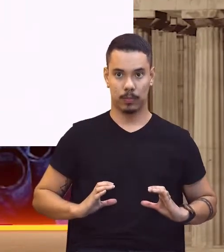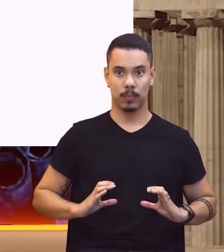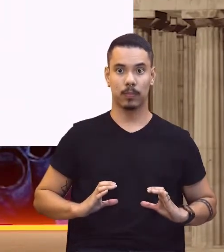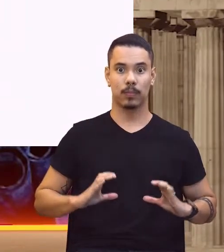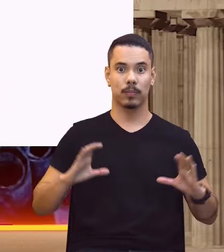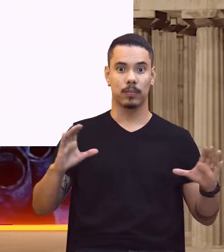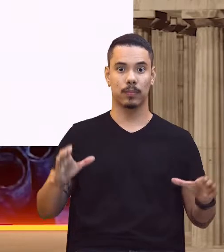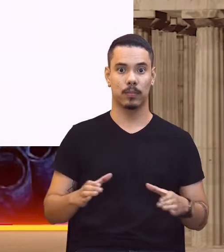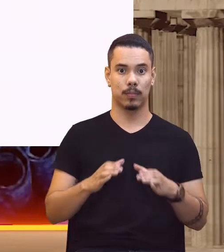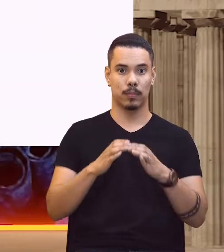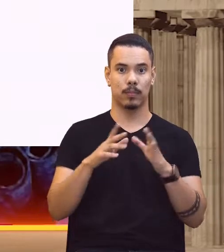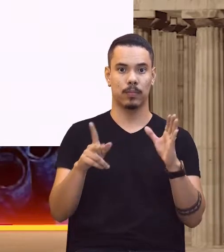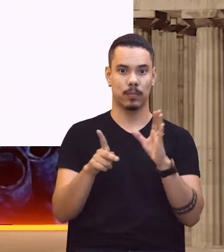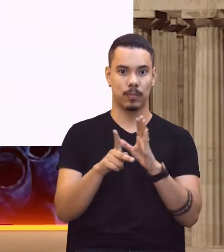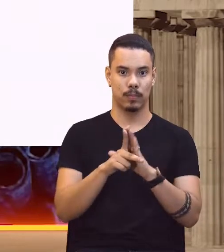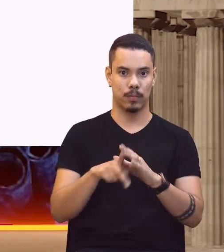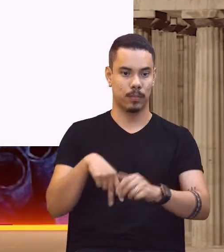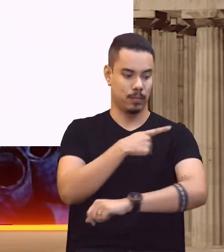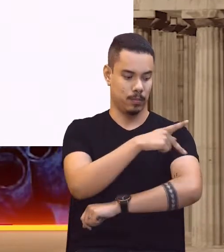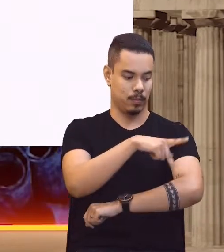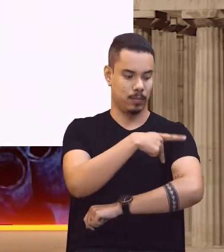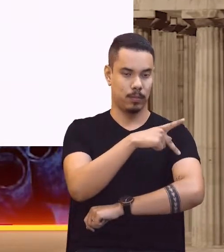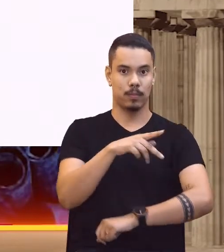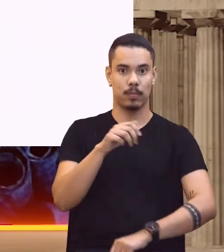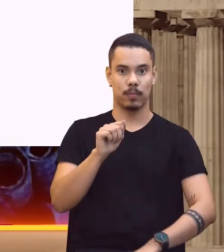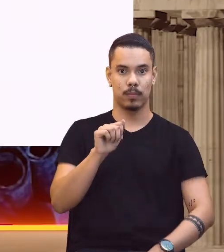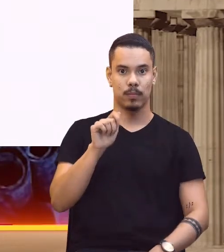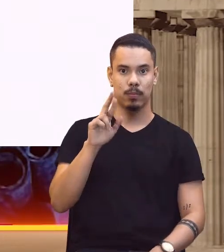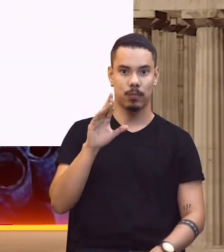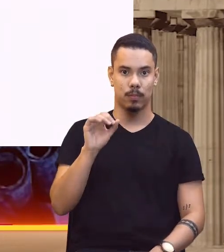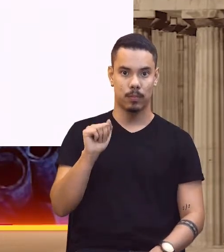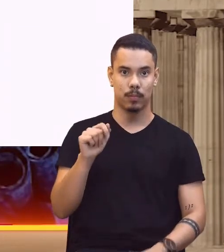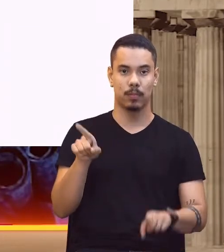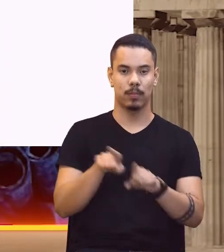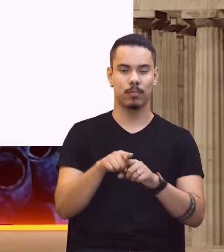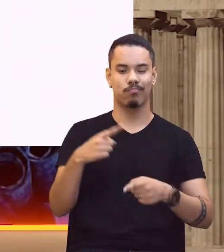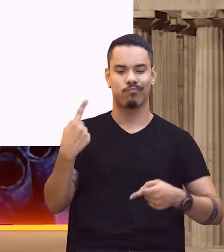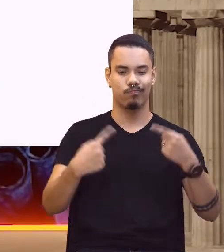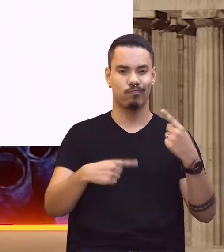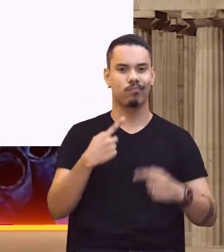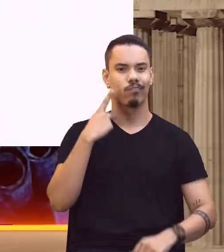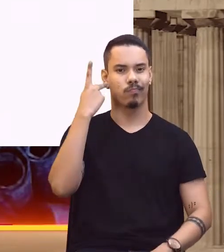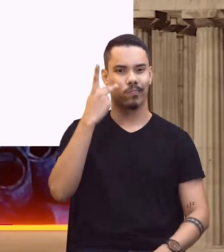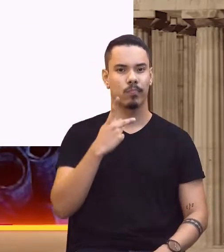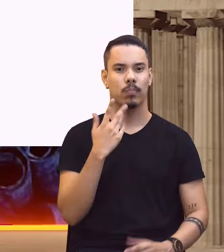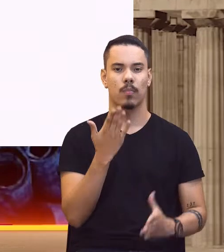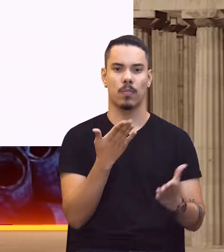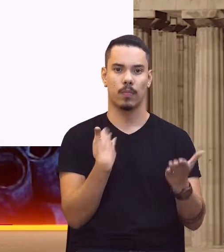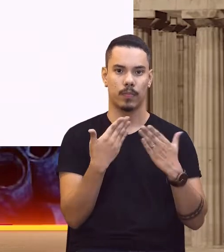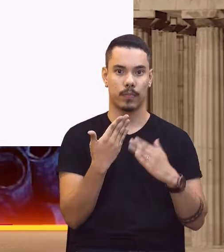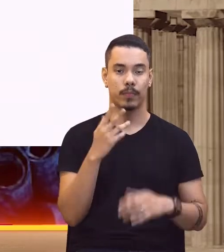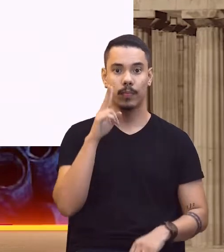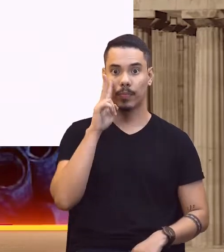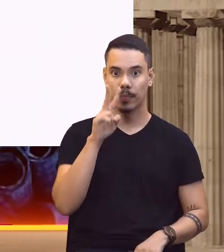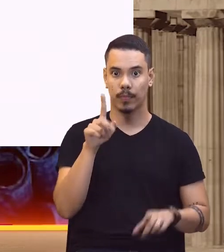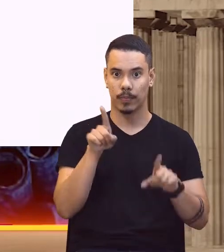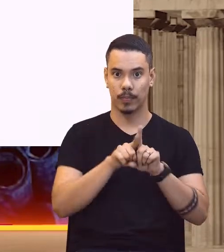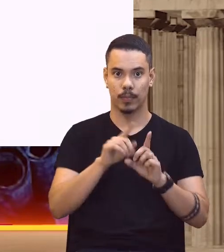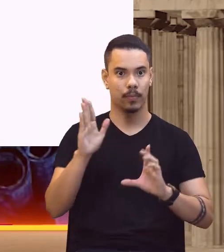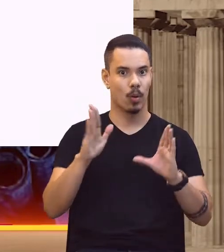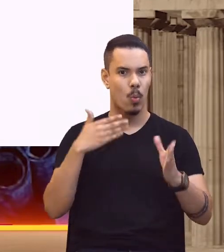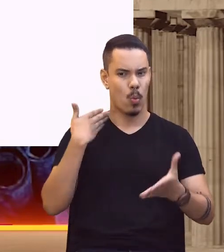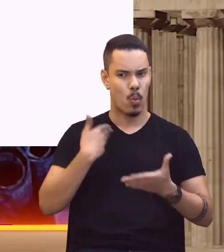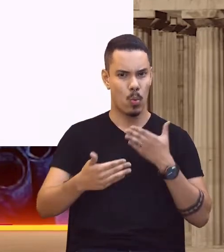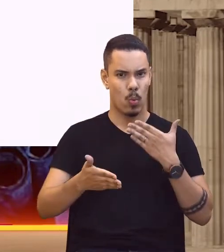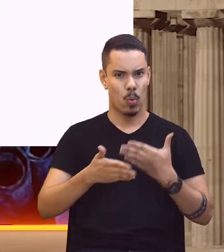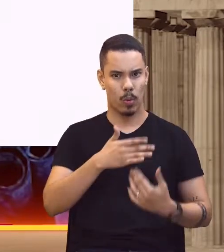praça pública, na ágora, e ali debatiam assuntos políticos. Vimos também que naquela época não era qualquer pessoa que poderia